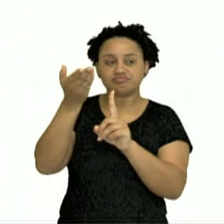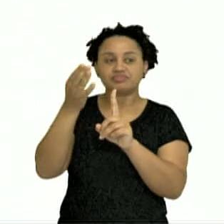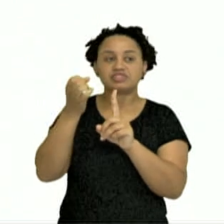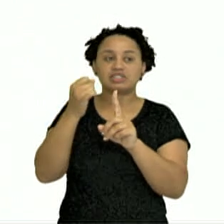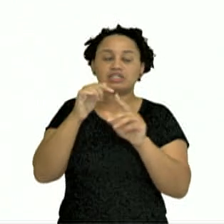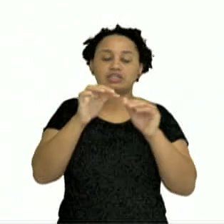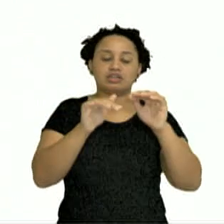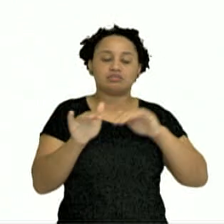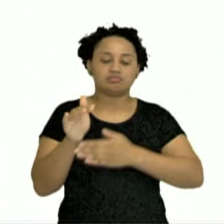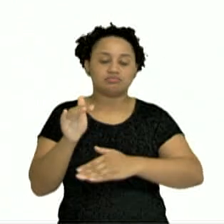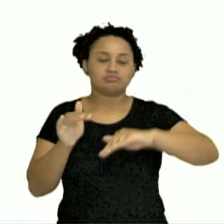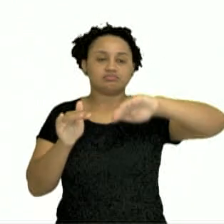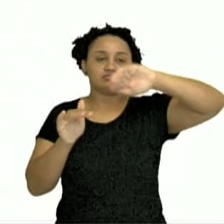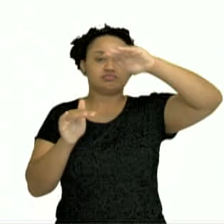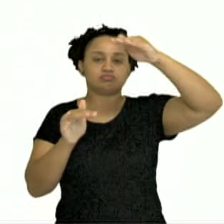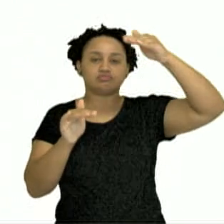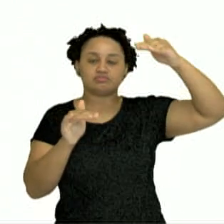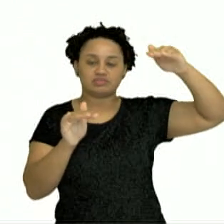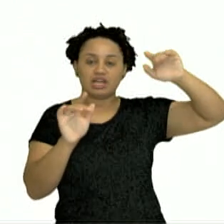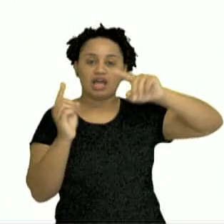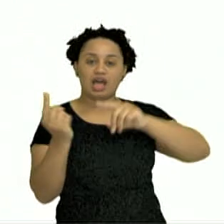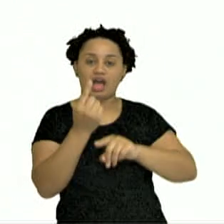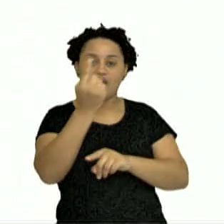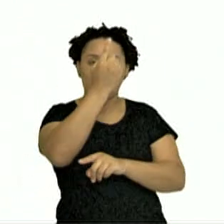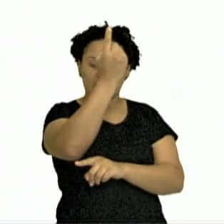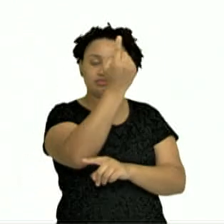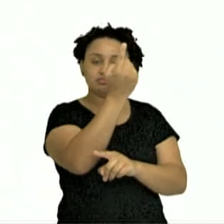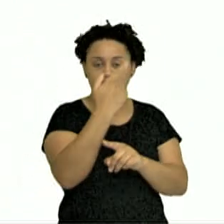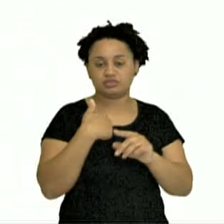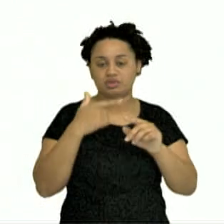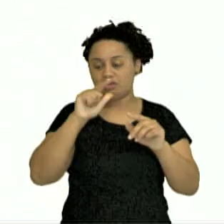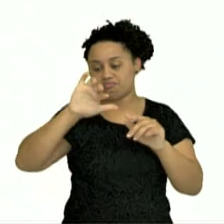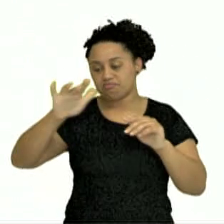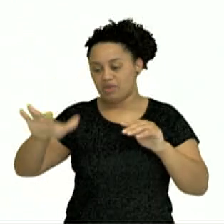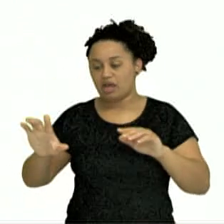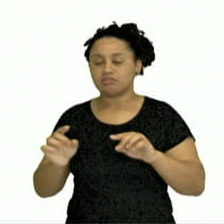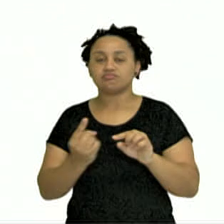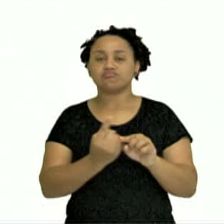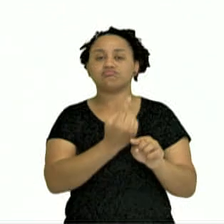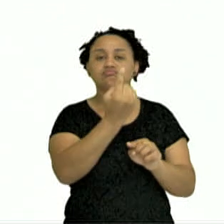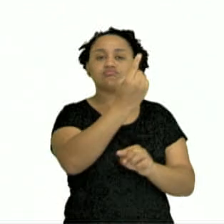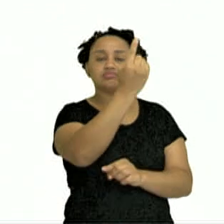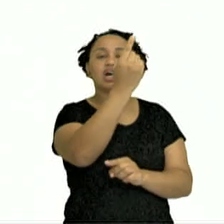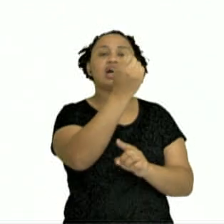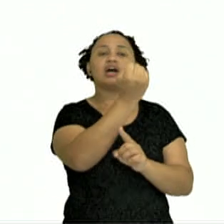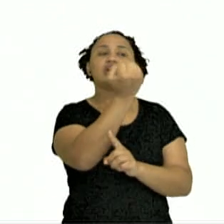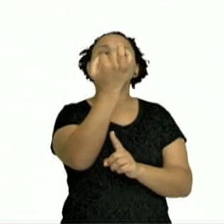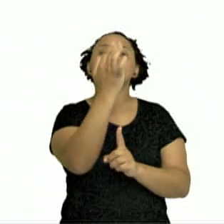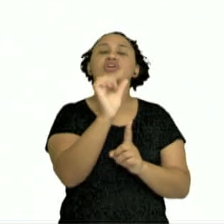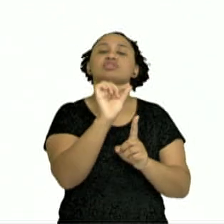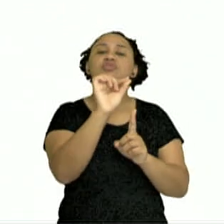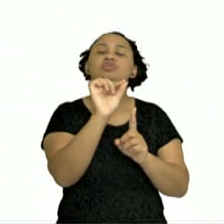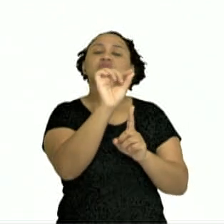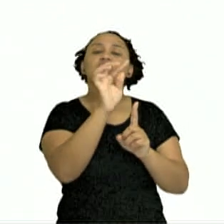menor a coluna de ar, quanto mais alto nós estamos em relação ao nível do mar, menor será a